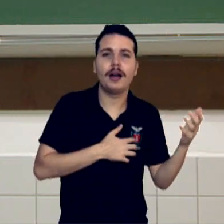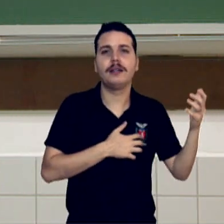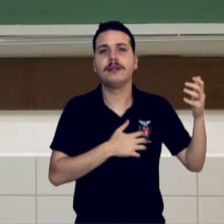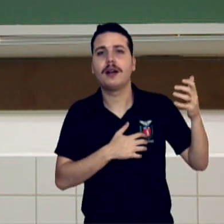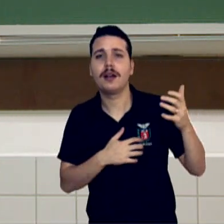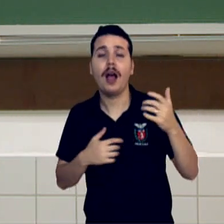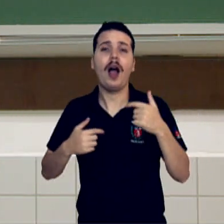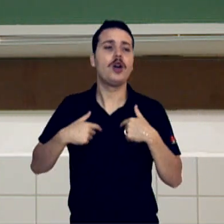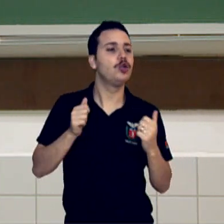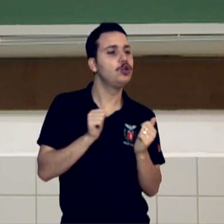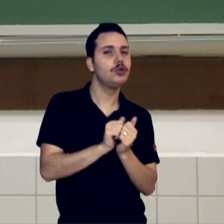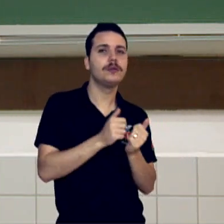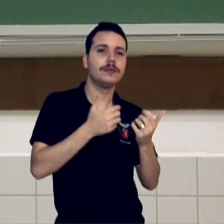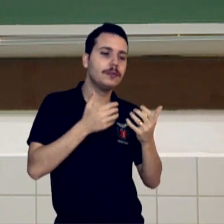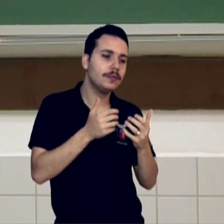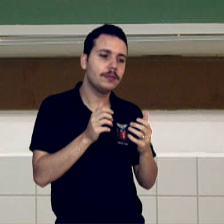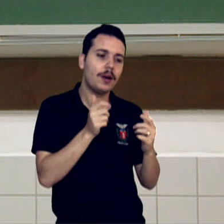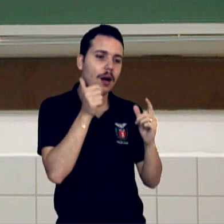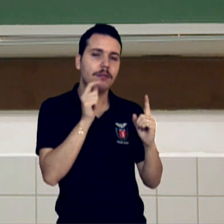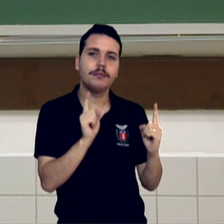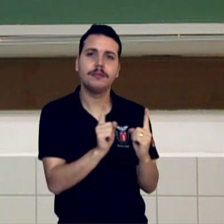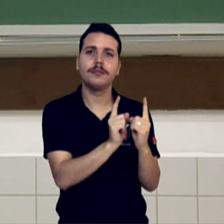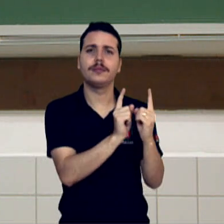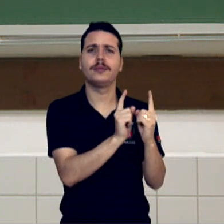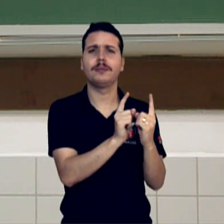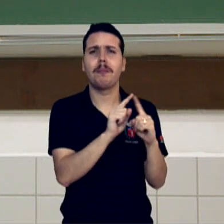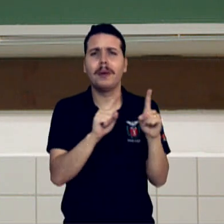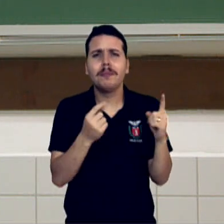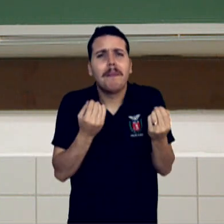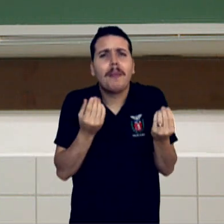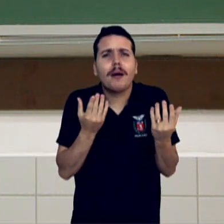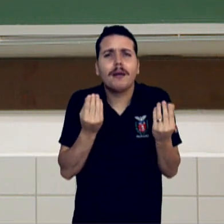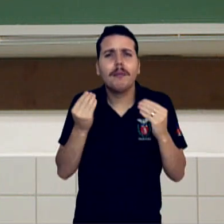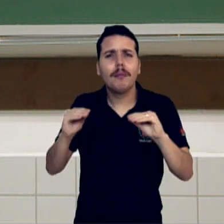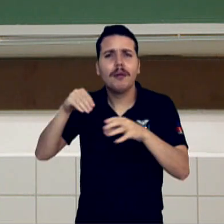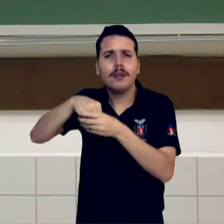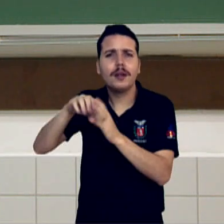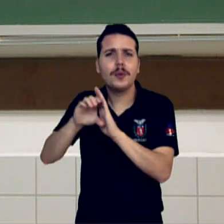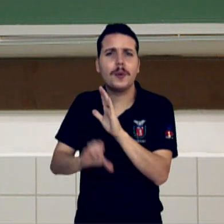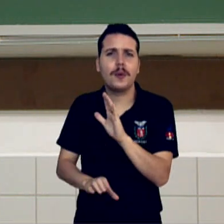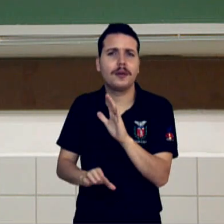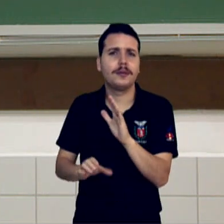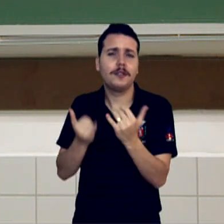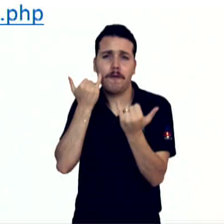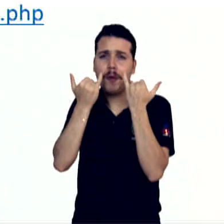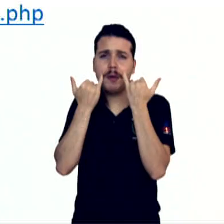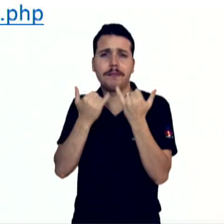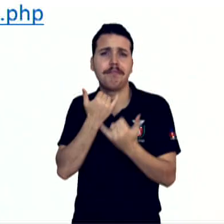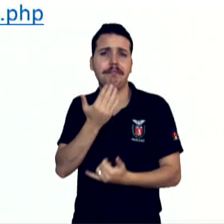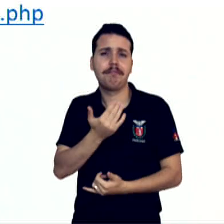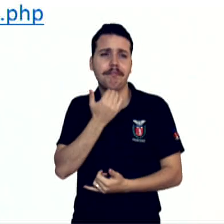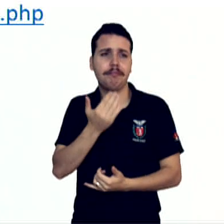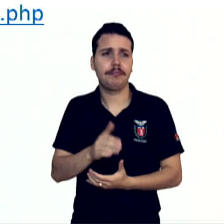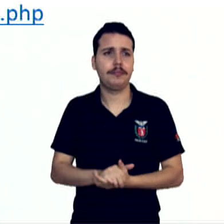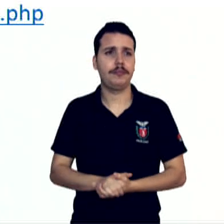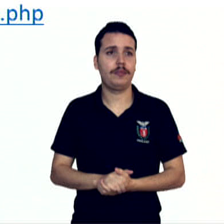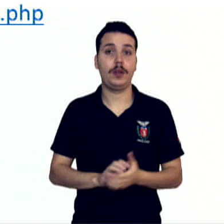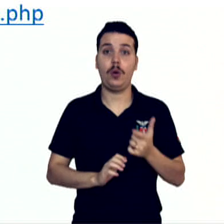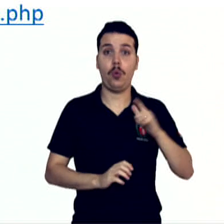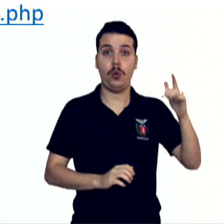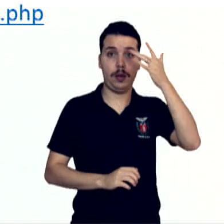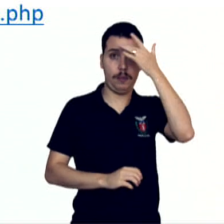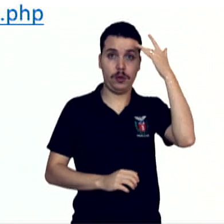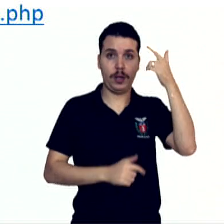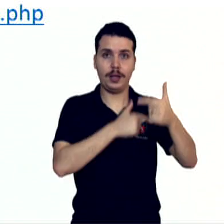totalmente irrelevante para o currículo. Uma outra pessoa, para trabalhar na